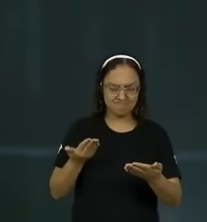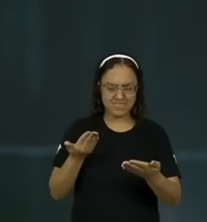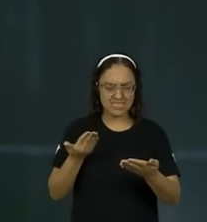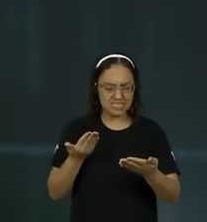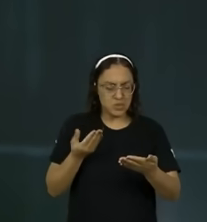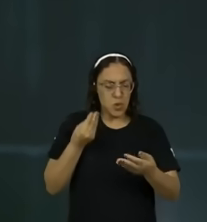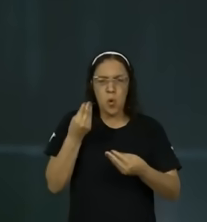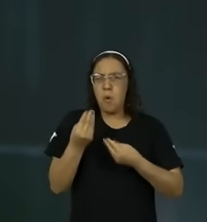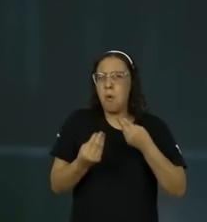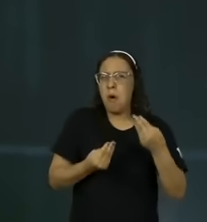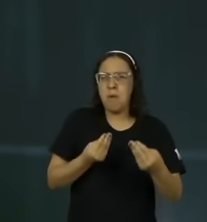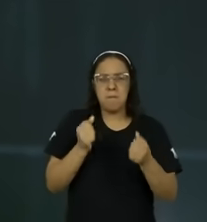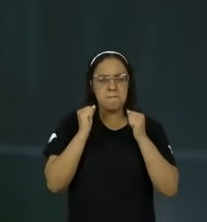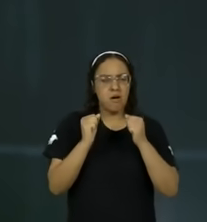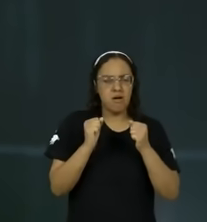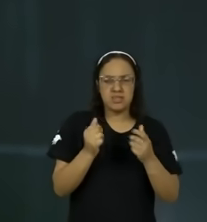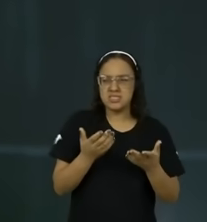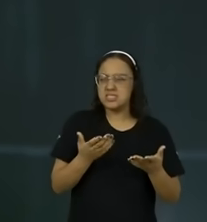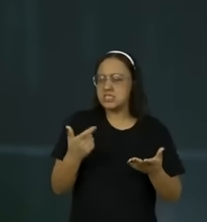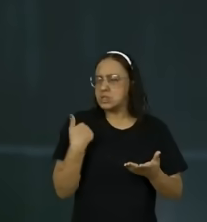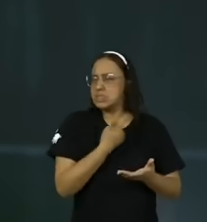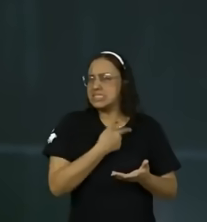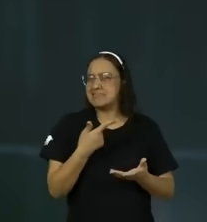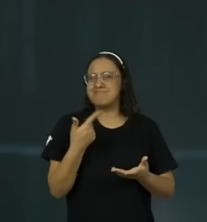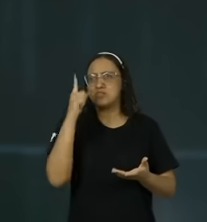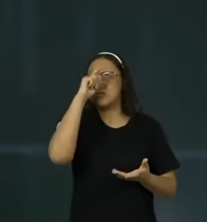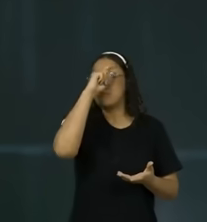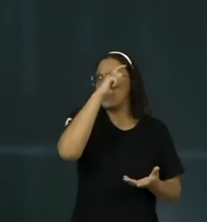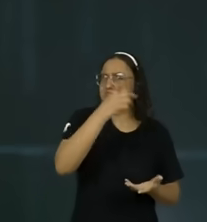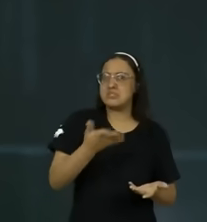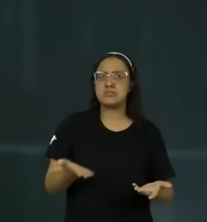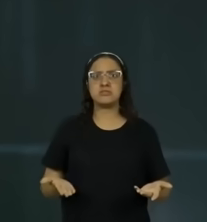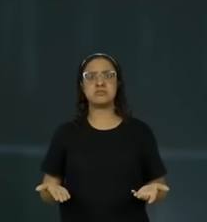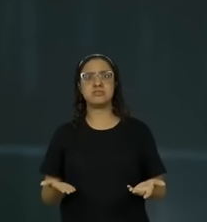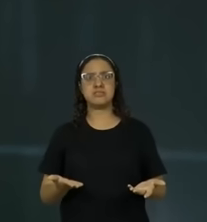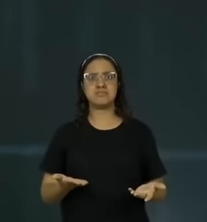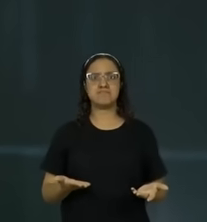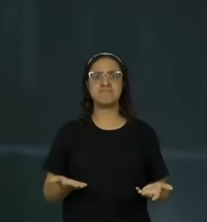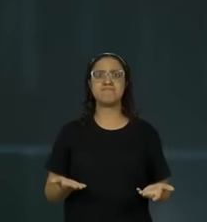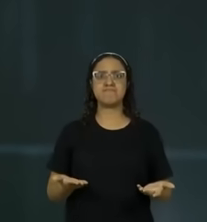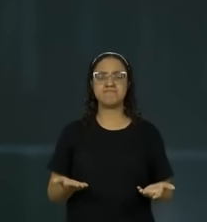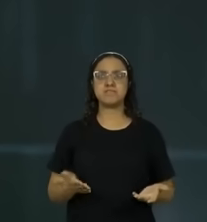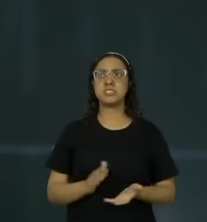que nós somos complicados. Você e eu somos uma bagunça. Eu me lembro do que o apóstolo Paulo nos diz